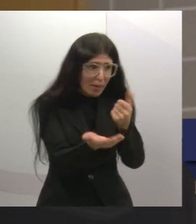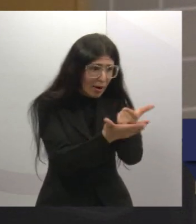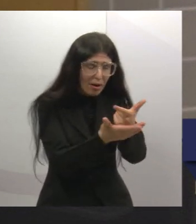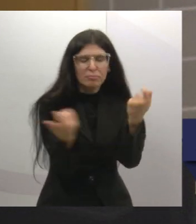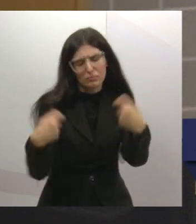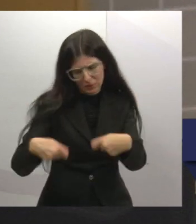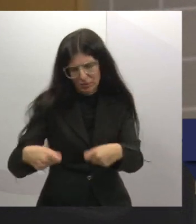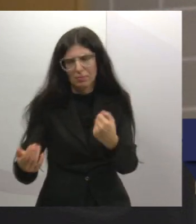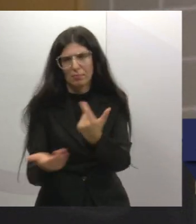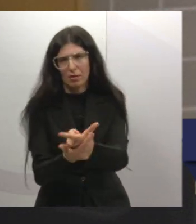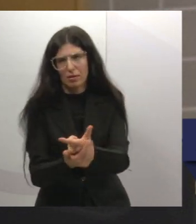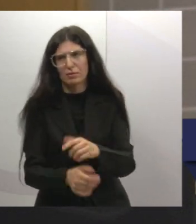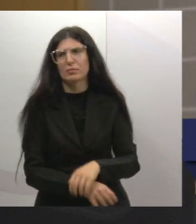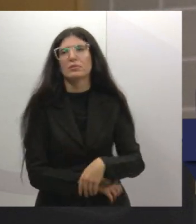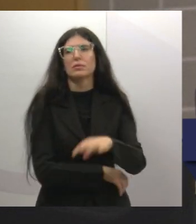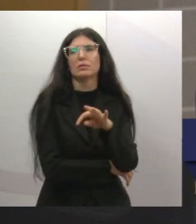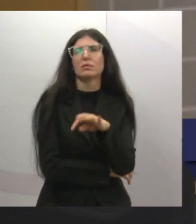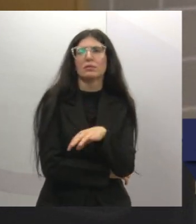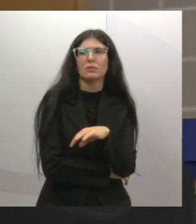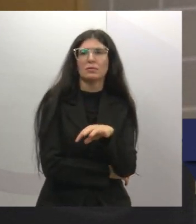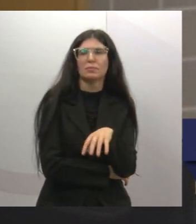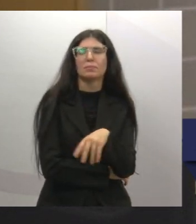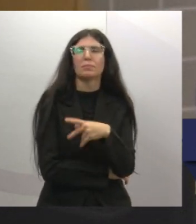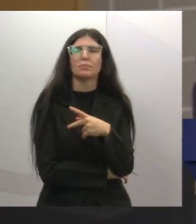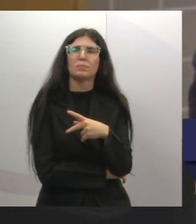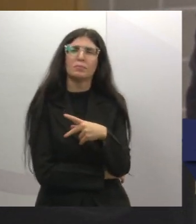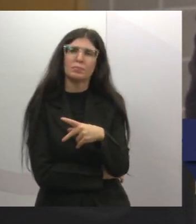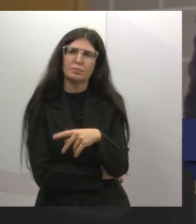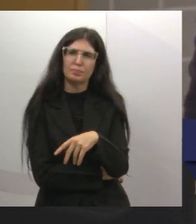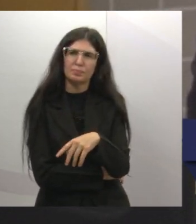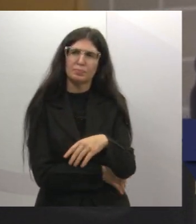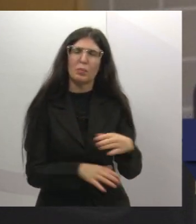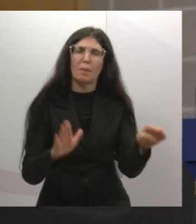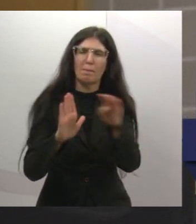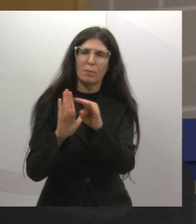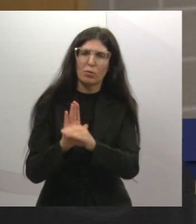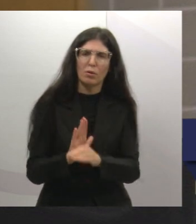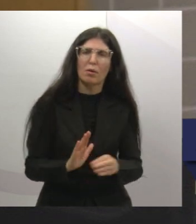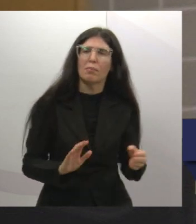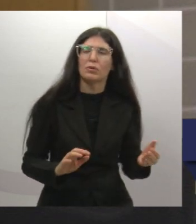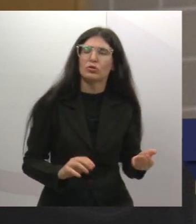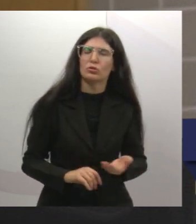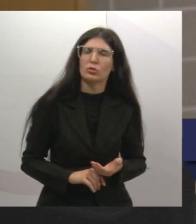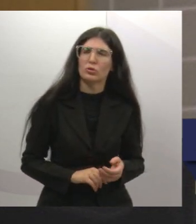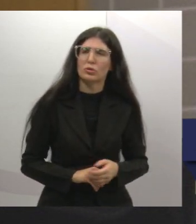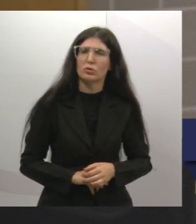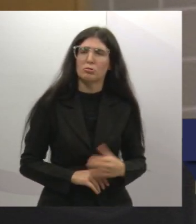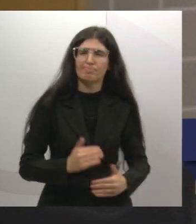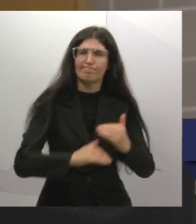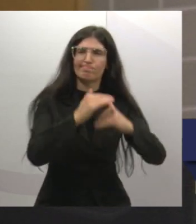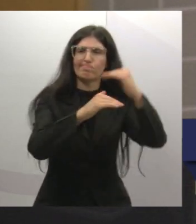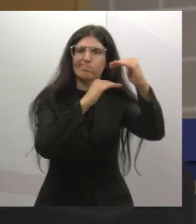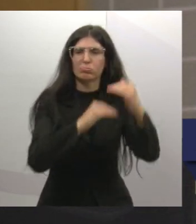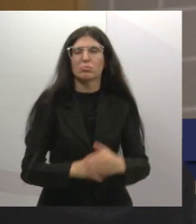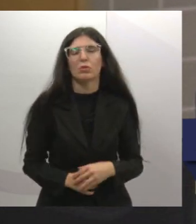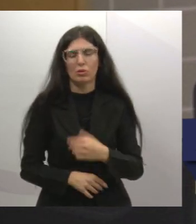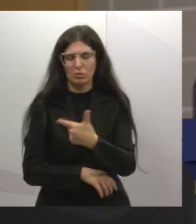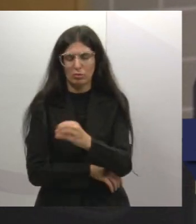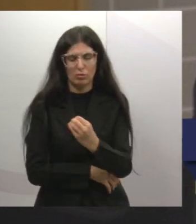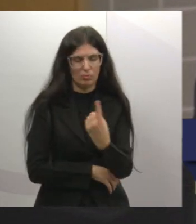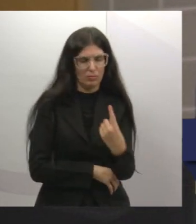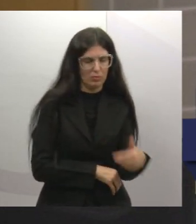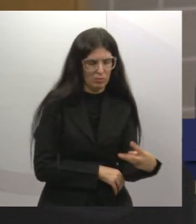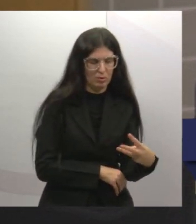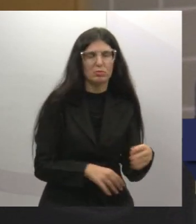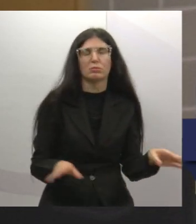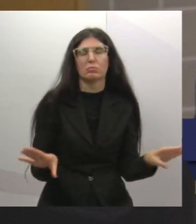com o PEMAT, que é Programa de Aceleração de 2013, que estamos